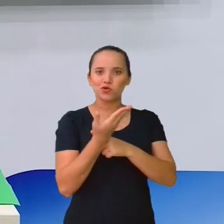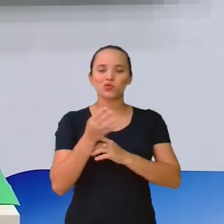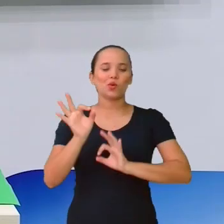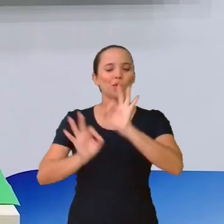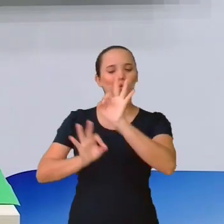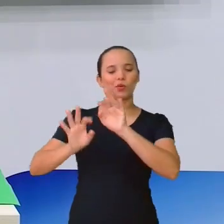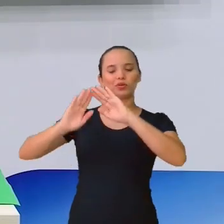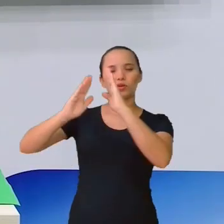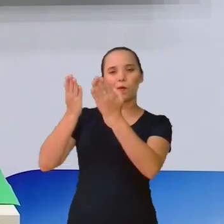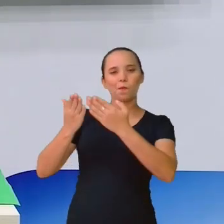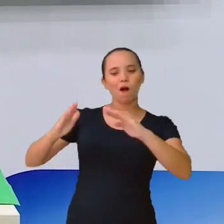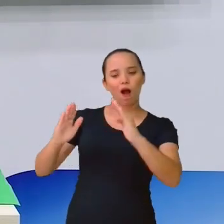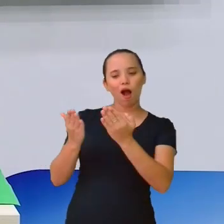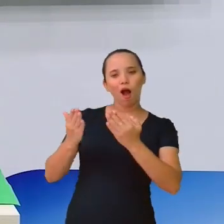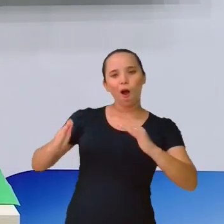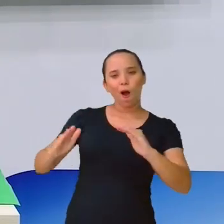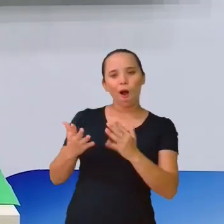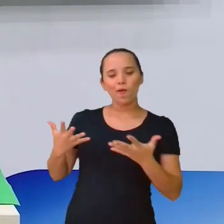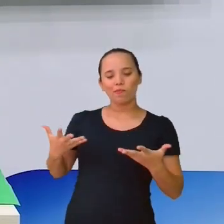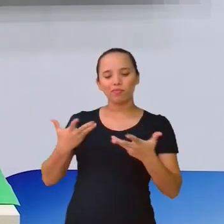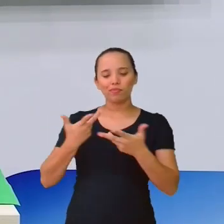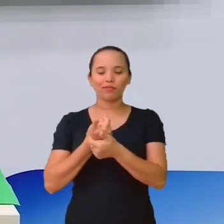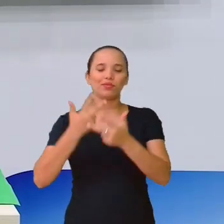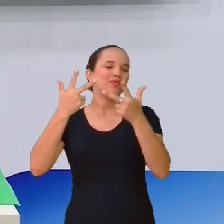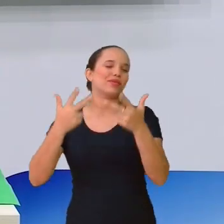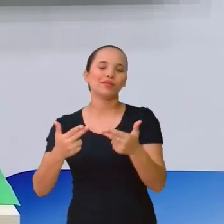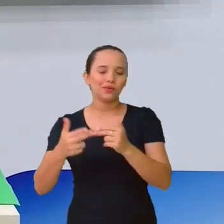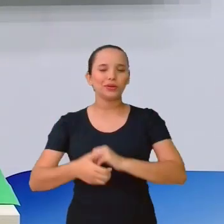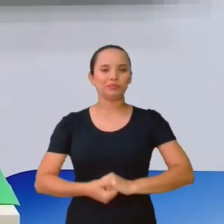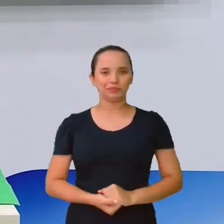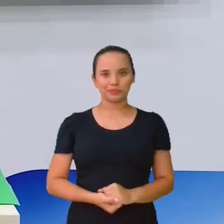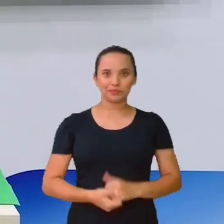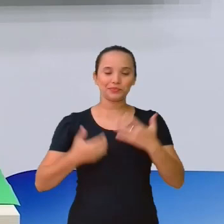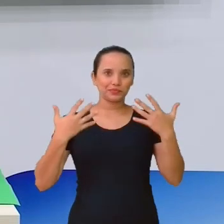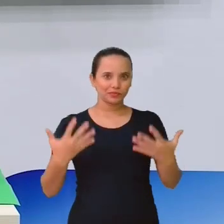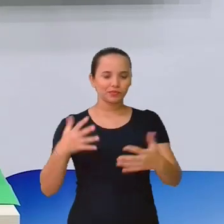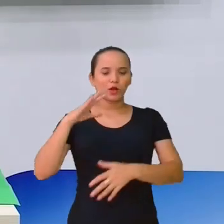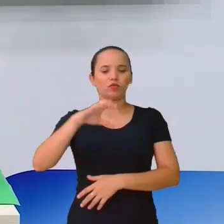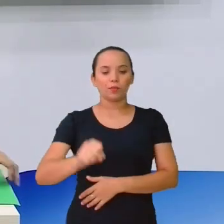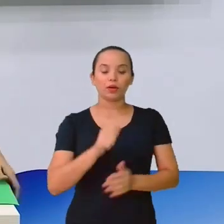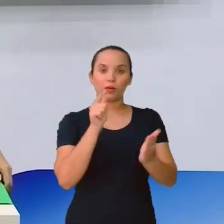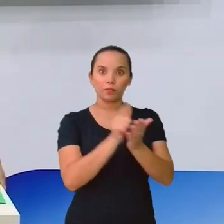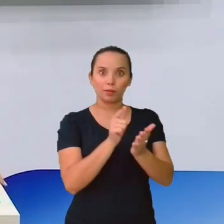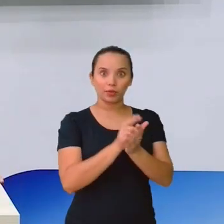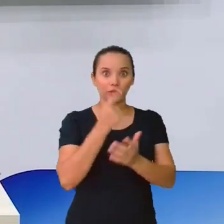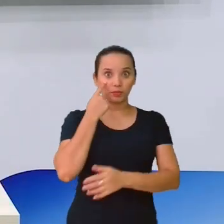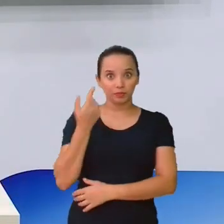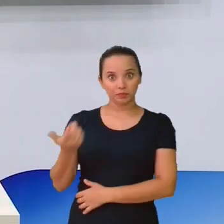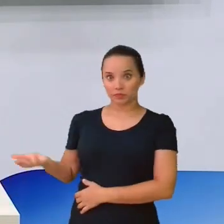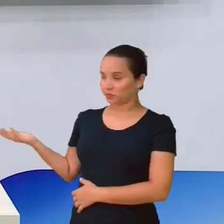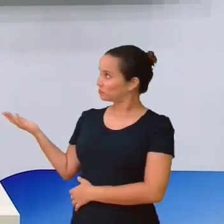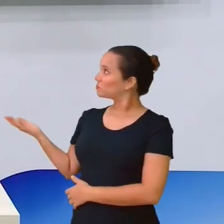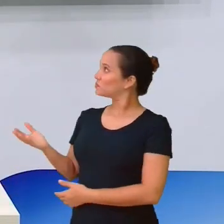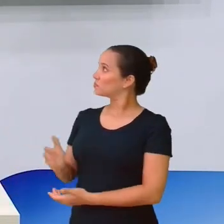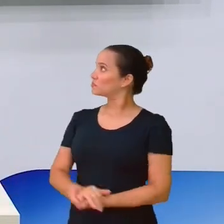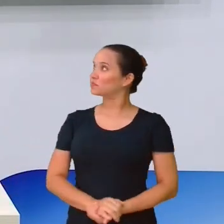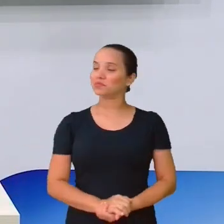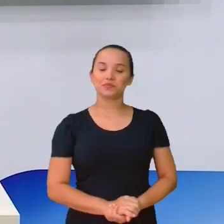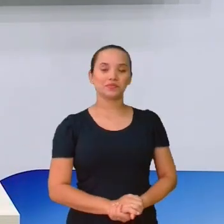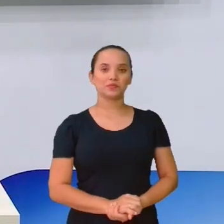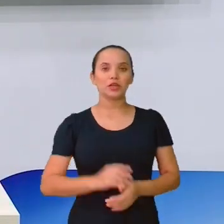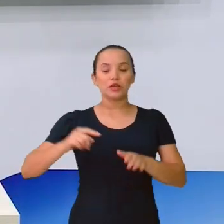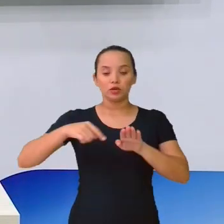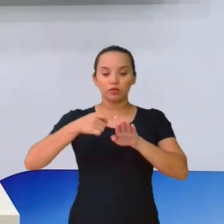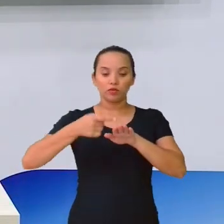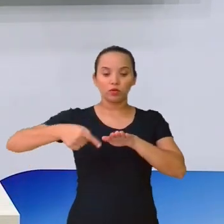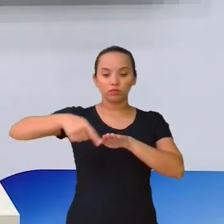bonita, que fique igual a esse molde aqui que eu fiz no papel. Então, eu pego esse molde aqui, ó, e vou riscando